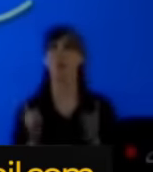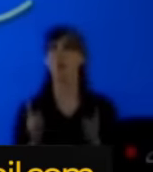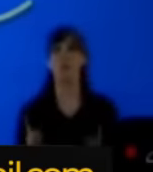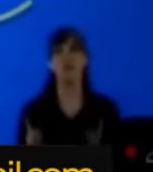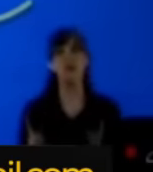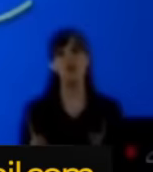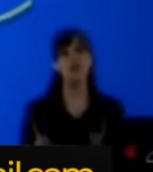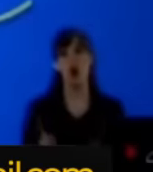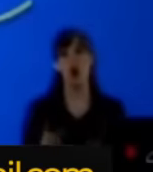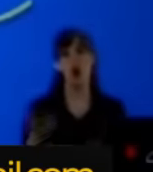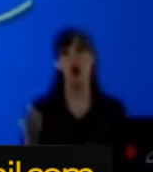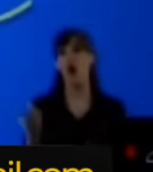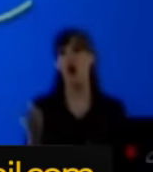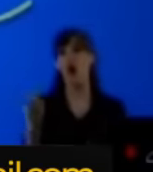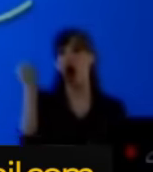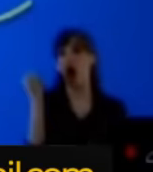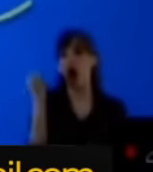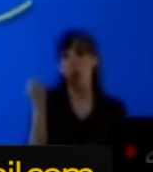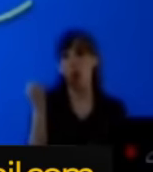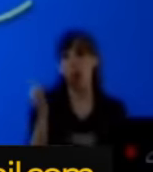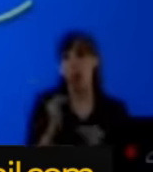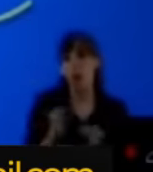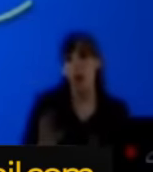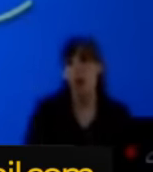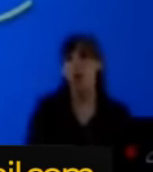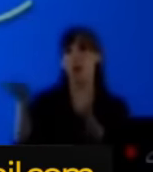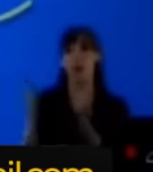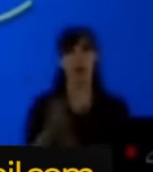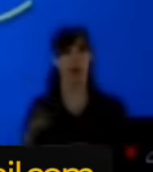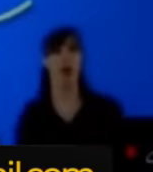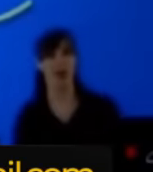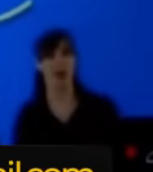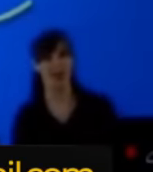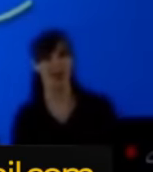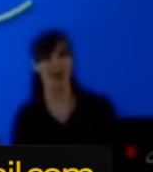nocivos à vida do crescimento econômico.